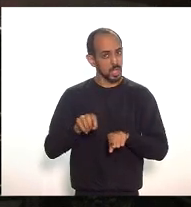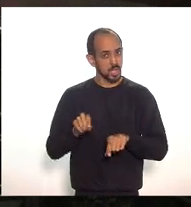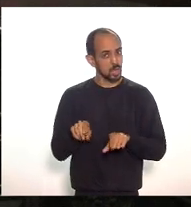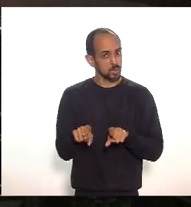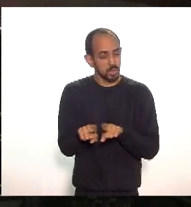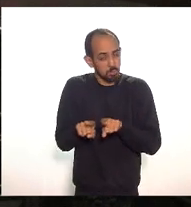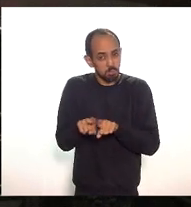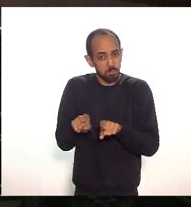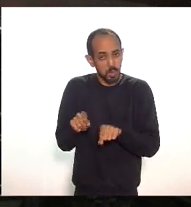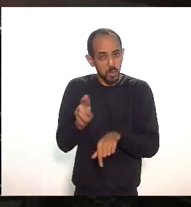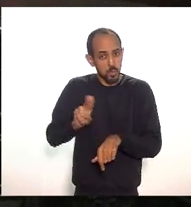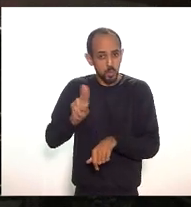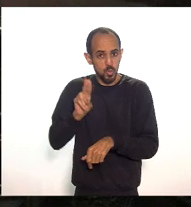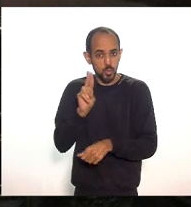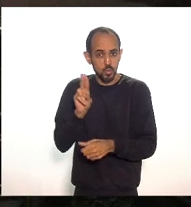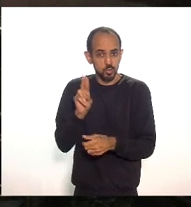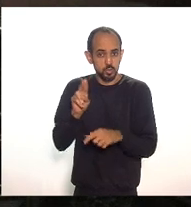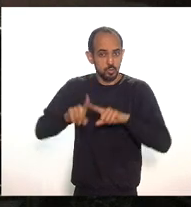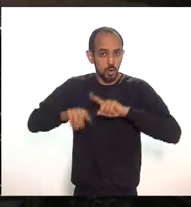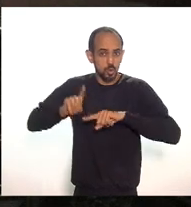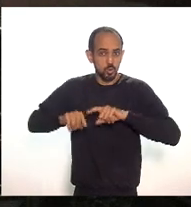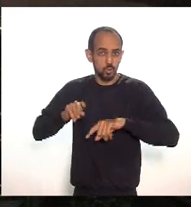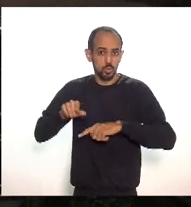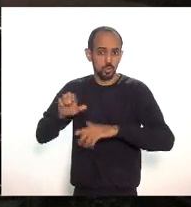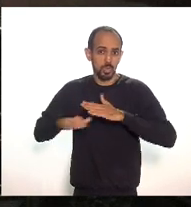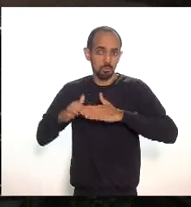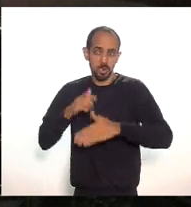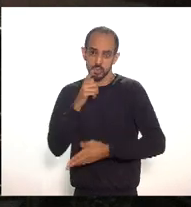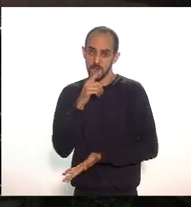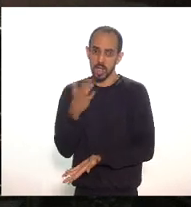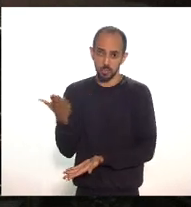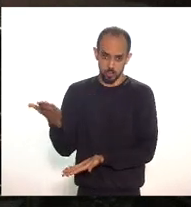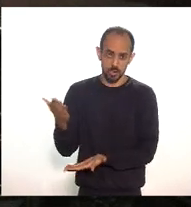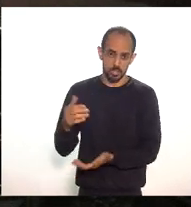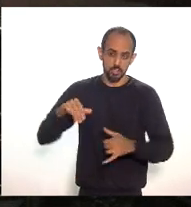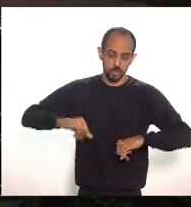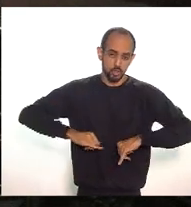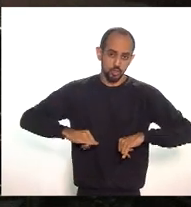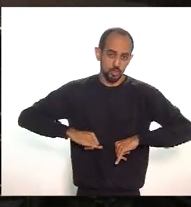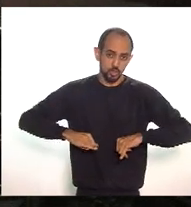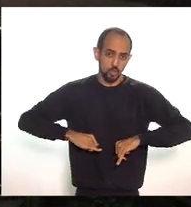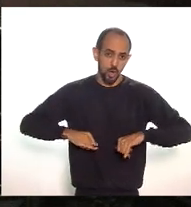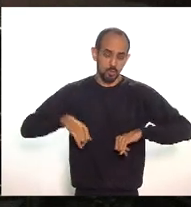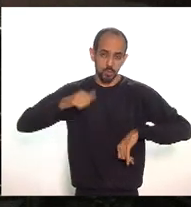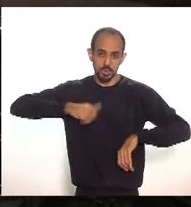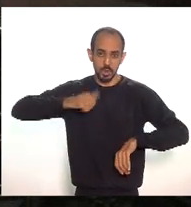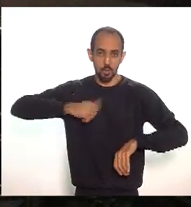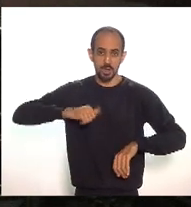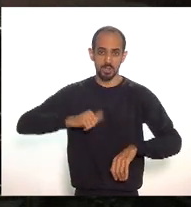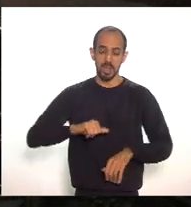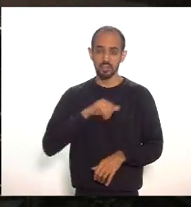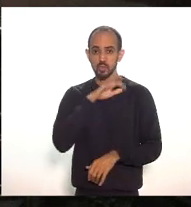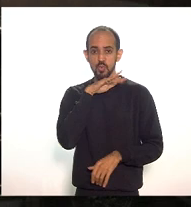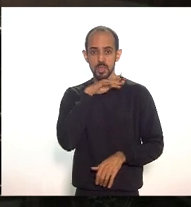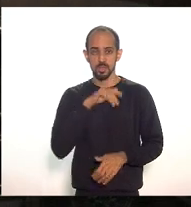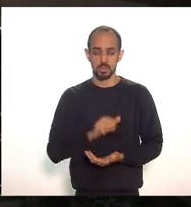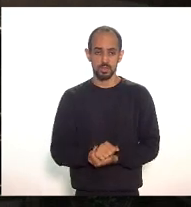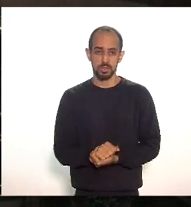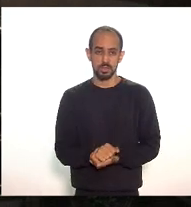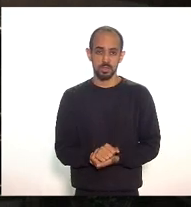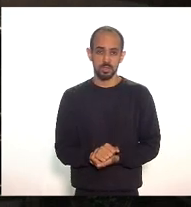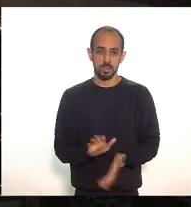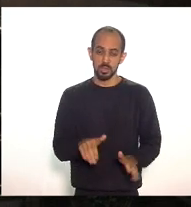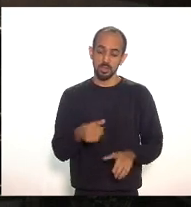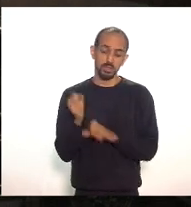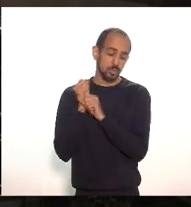assim como outros tantos cidadãos Fluminenses sofrem com a qualidade da água que a fornecida e ano após anos novamente